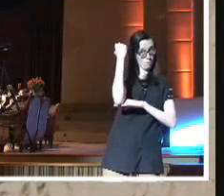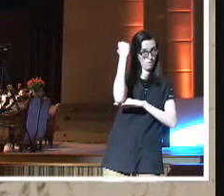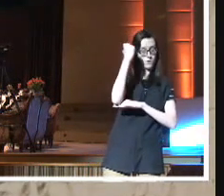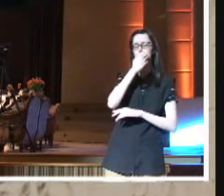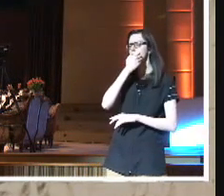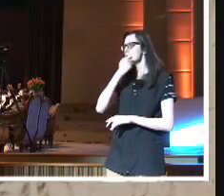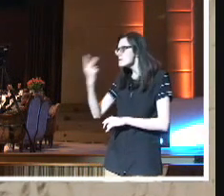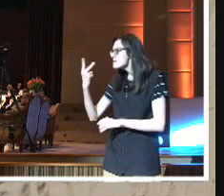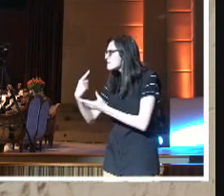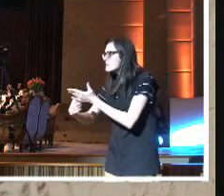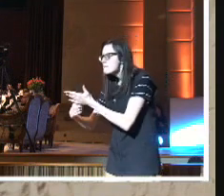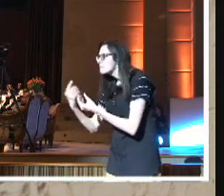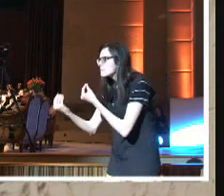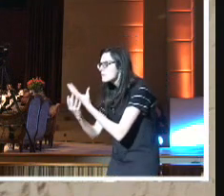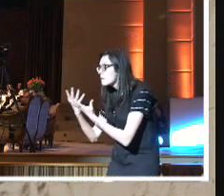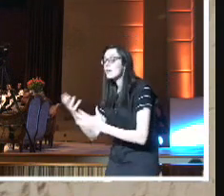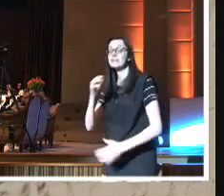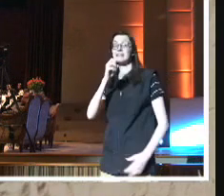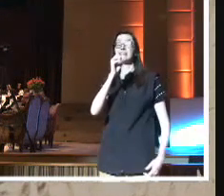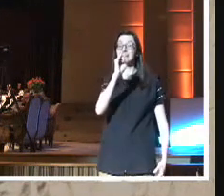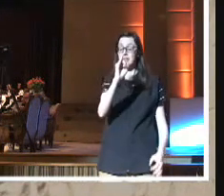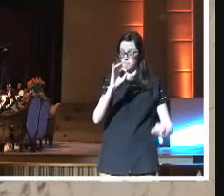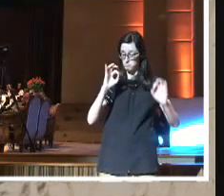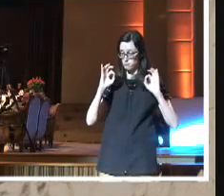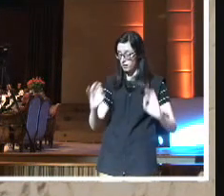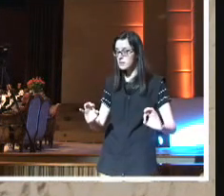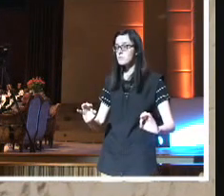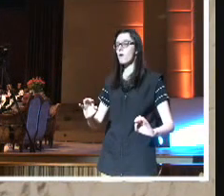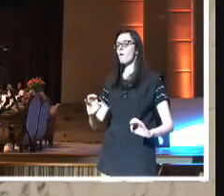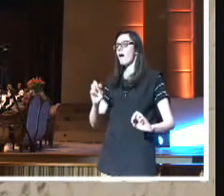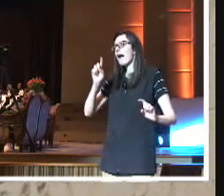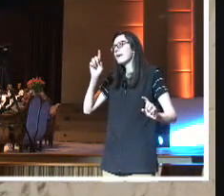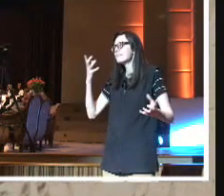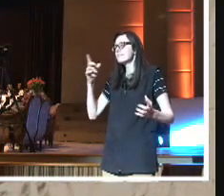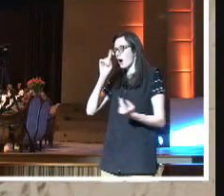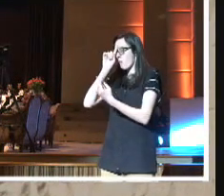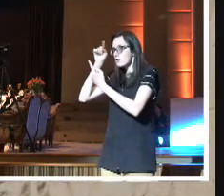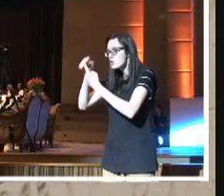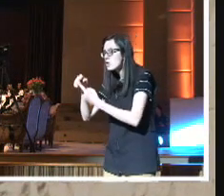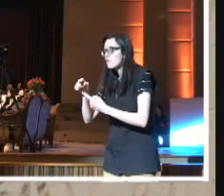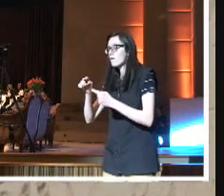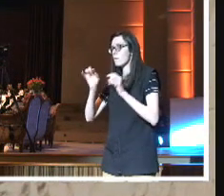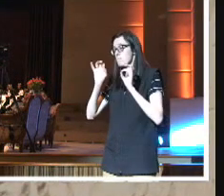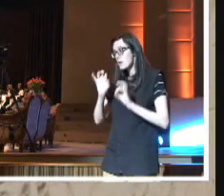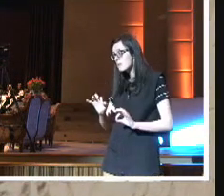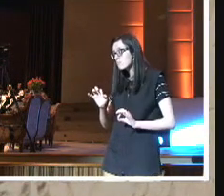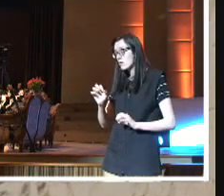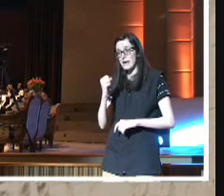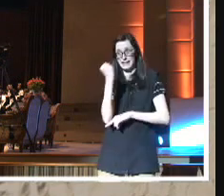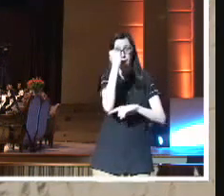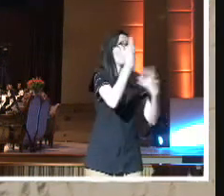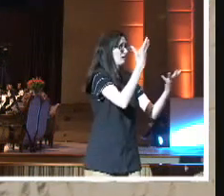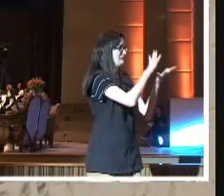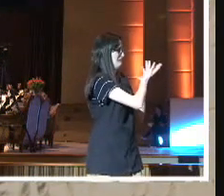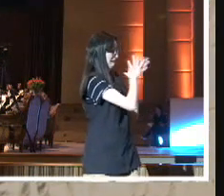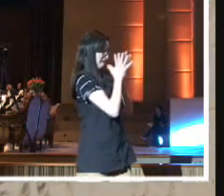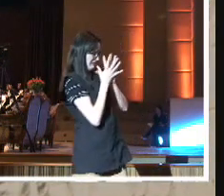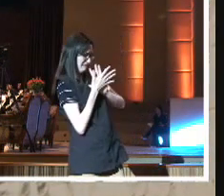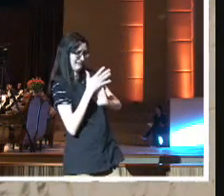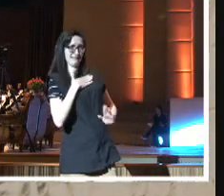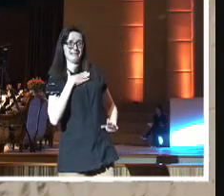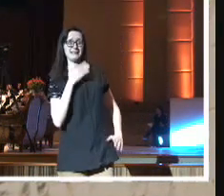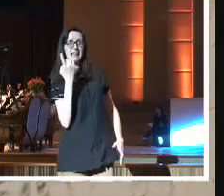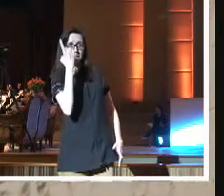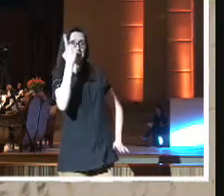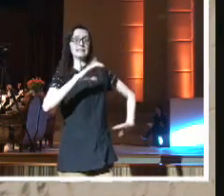era que, se de fato era uma intenção imutável no coração de Saul matar Davi,